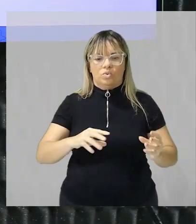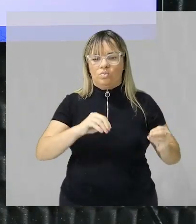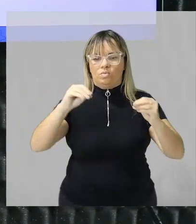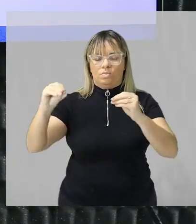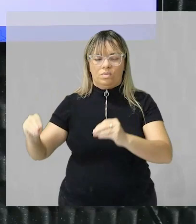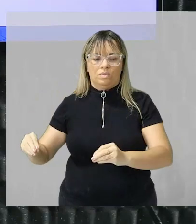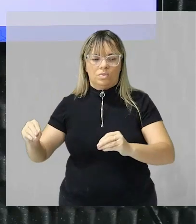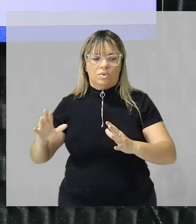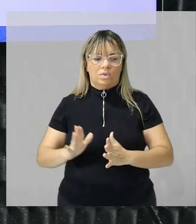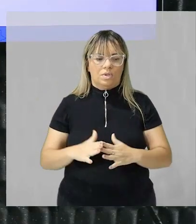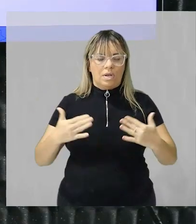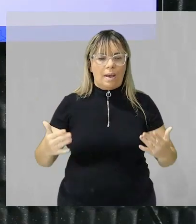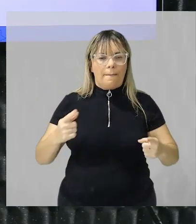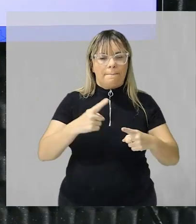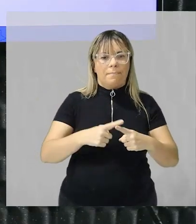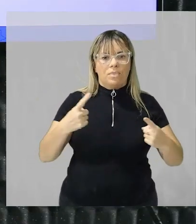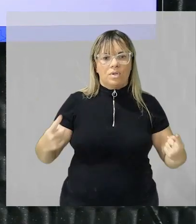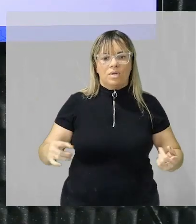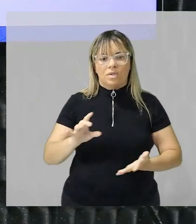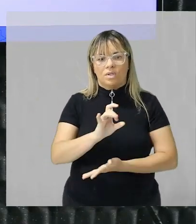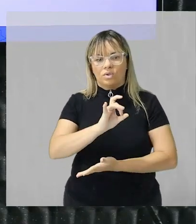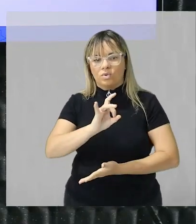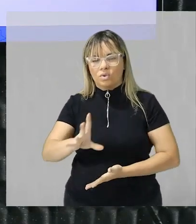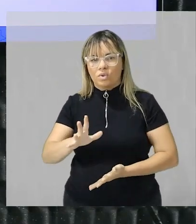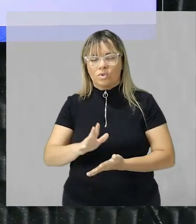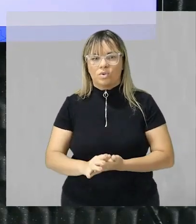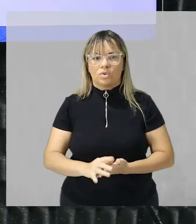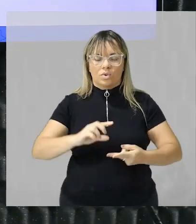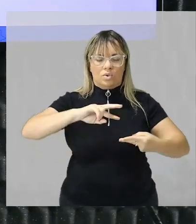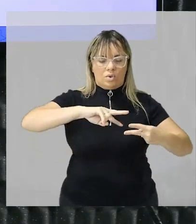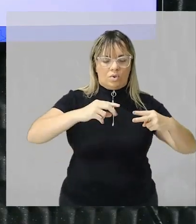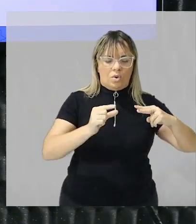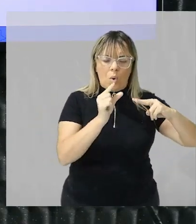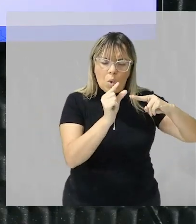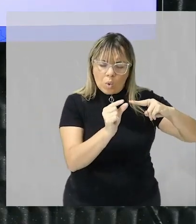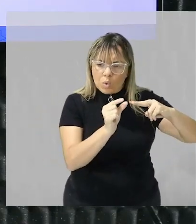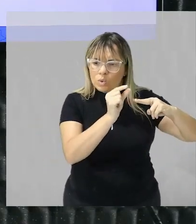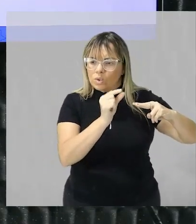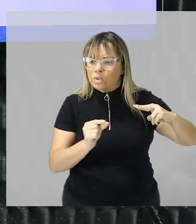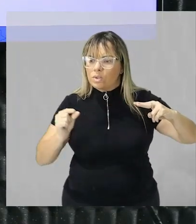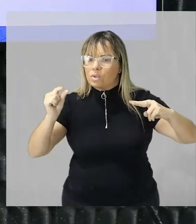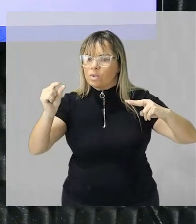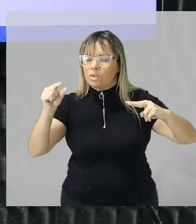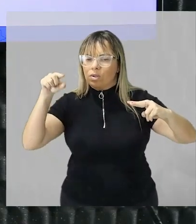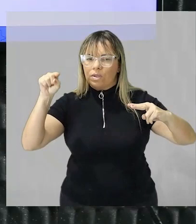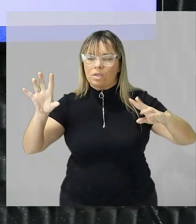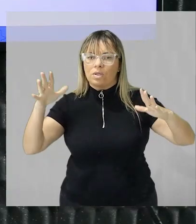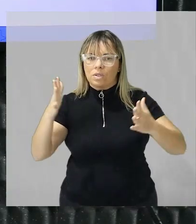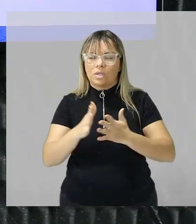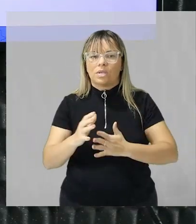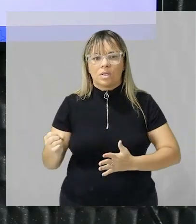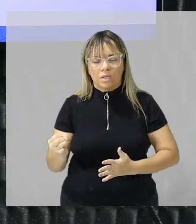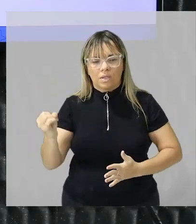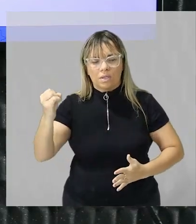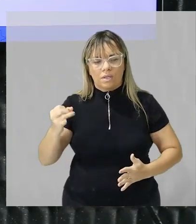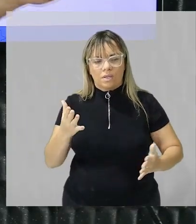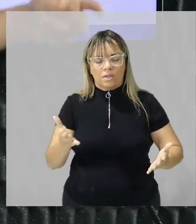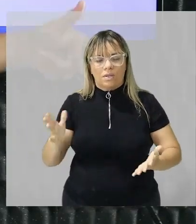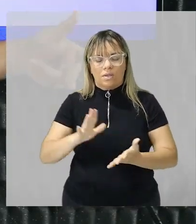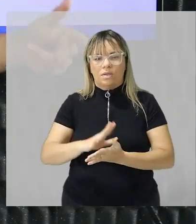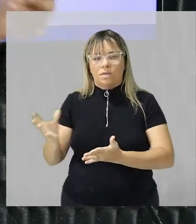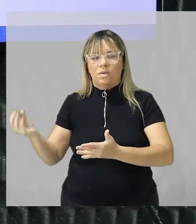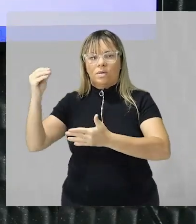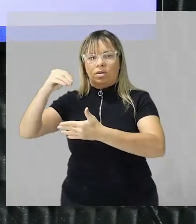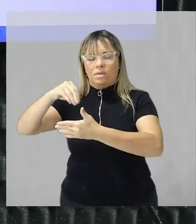Então, no caso aqui, foi copiado apenas um trecho do material genético que era de interesse e foi incorporado